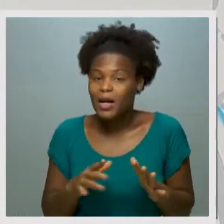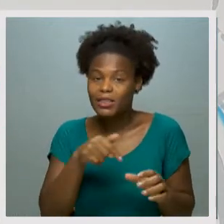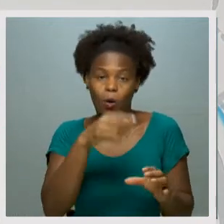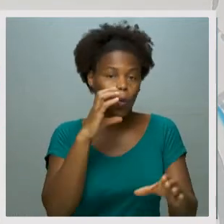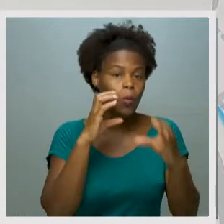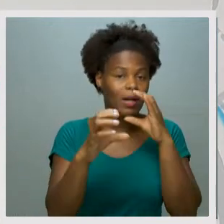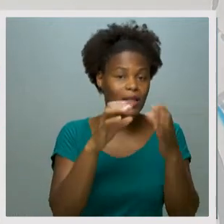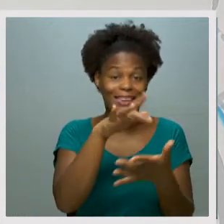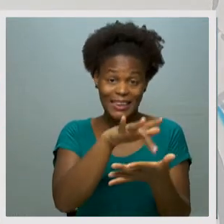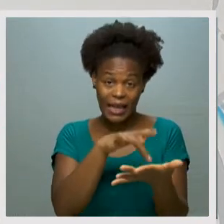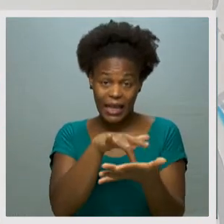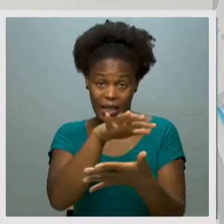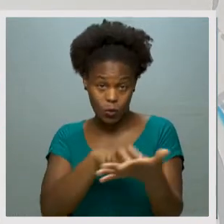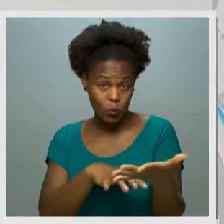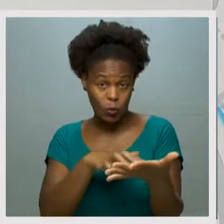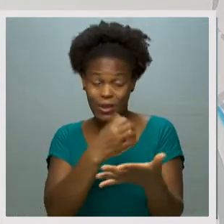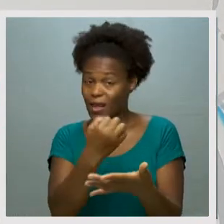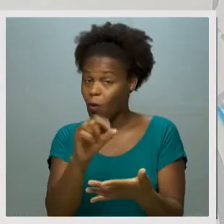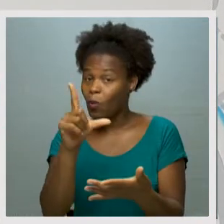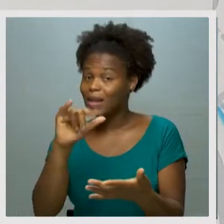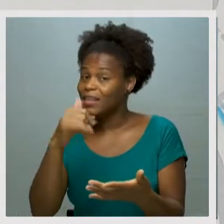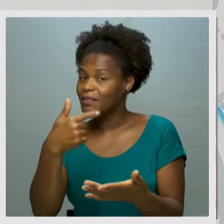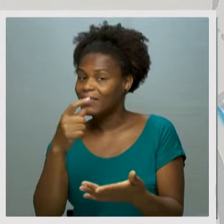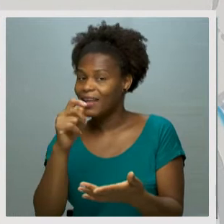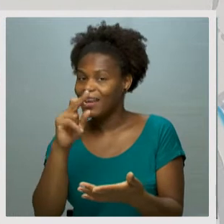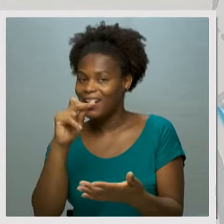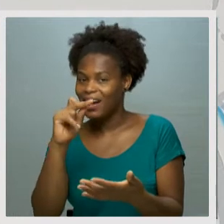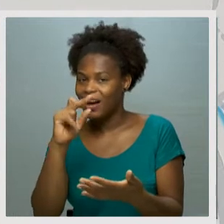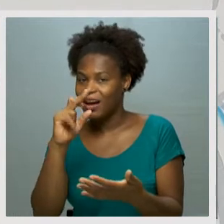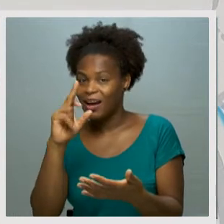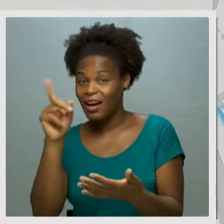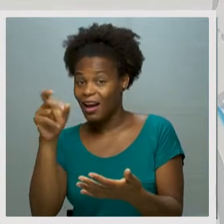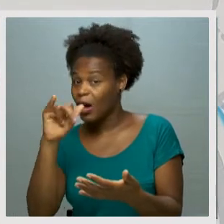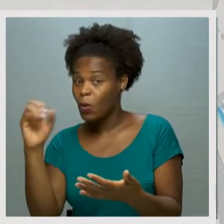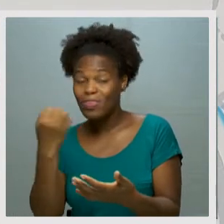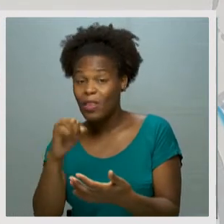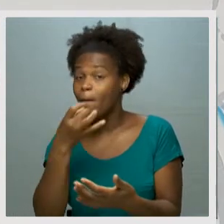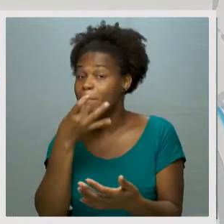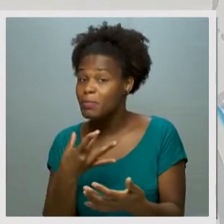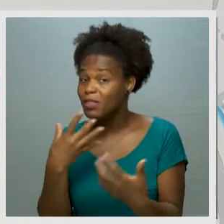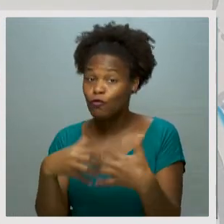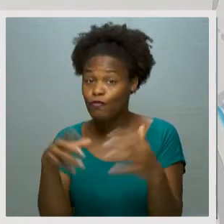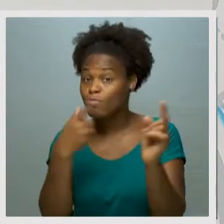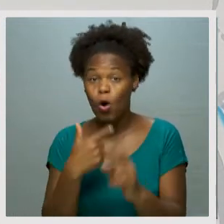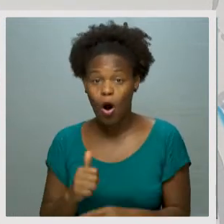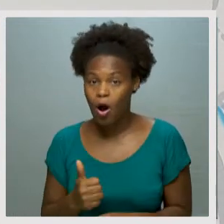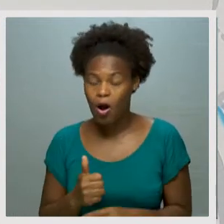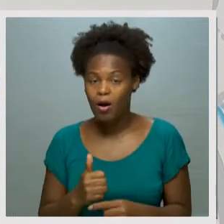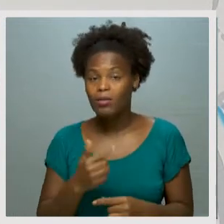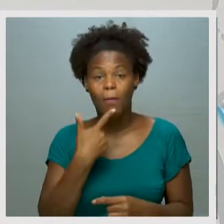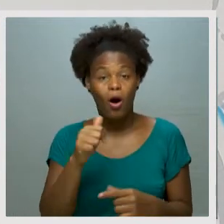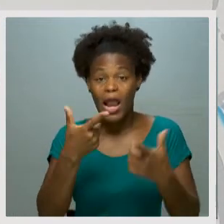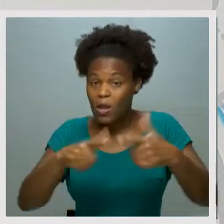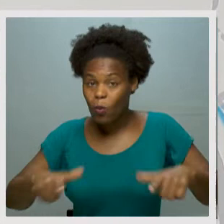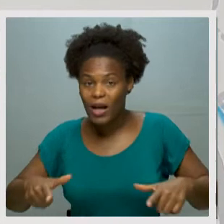Mas na comunicação, o texto não literário não permite esta ambiguidade. Por isso não pode ser